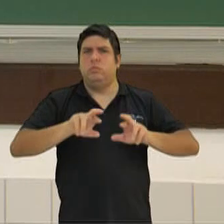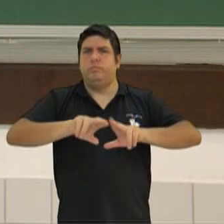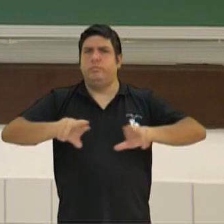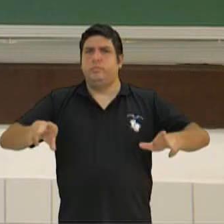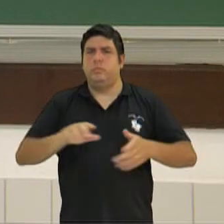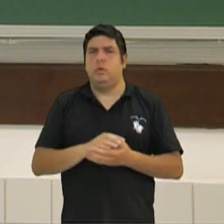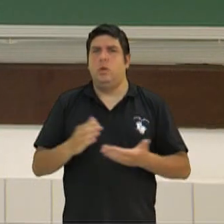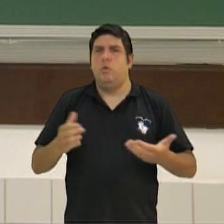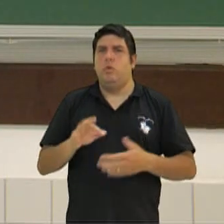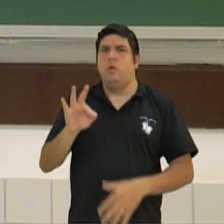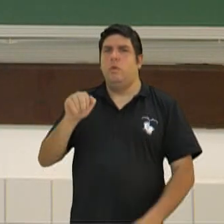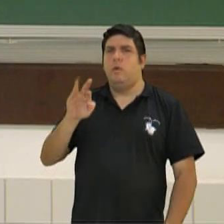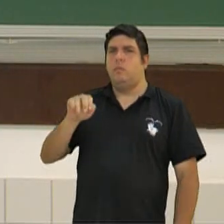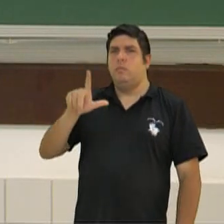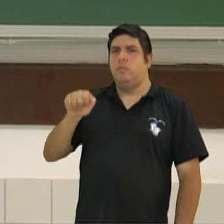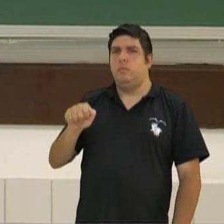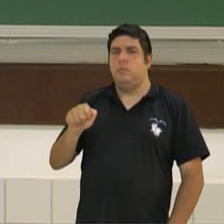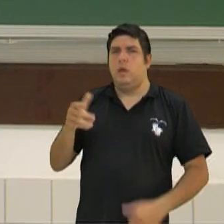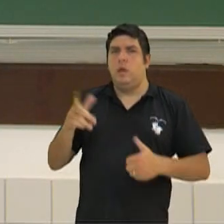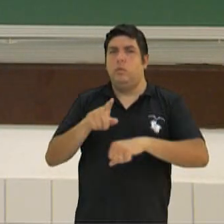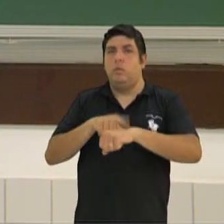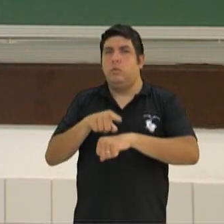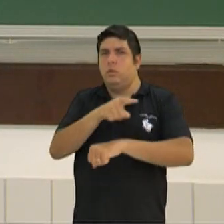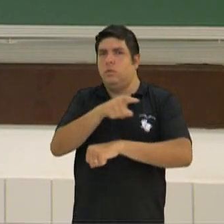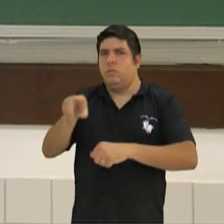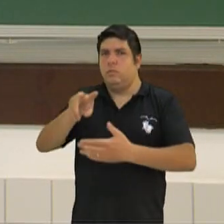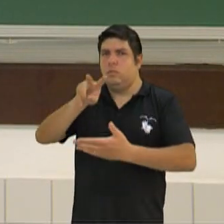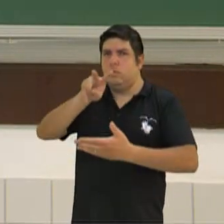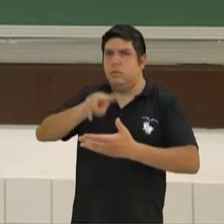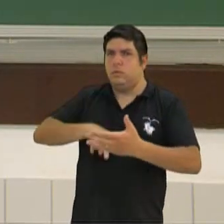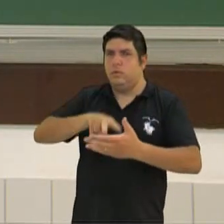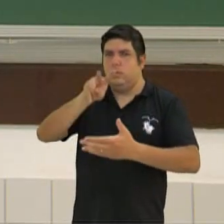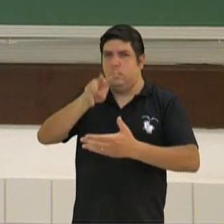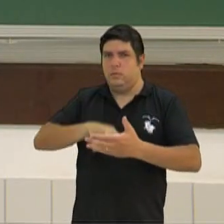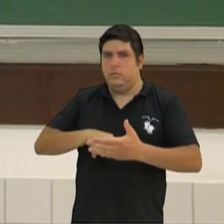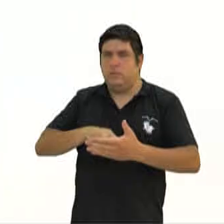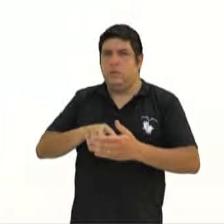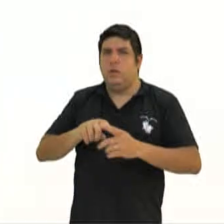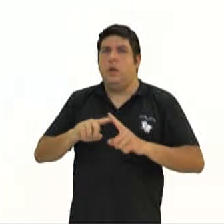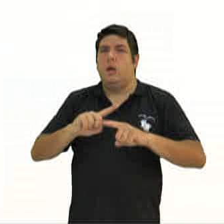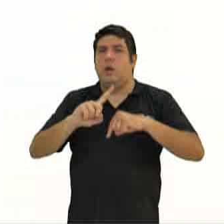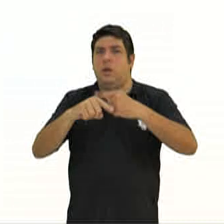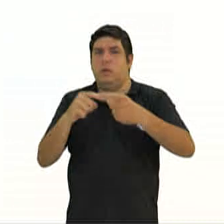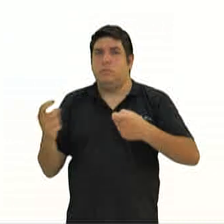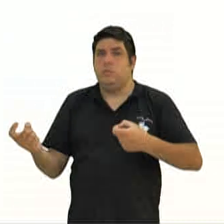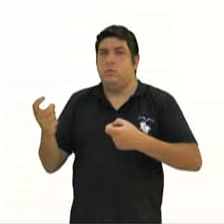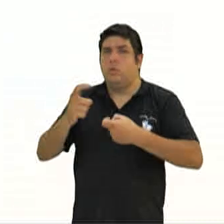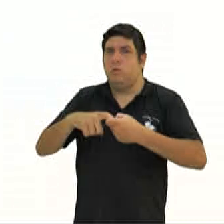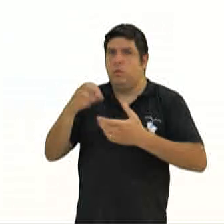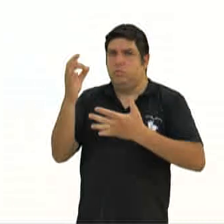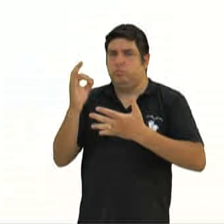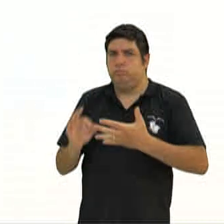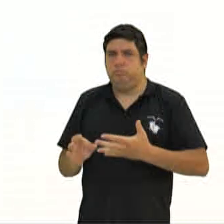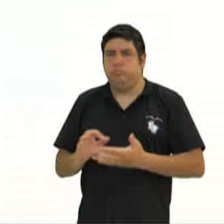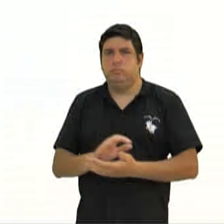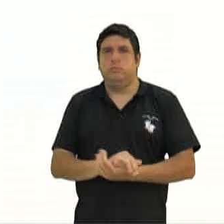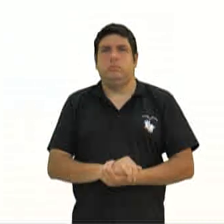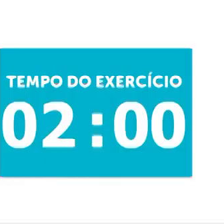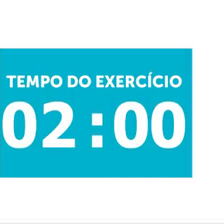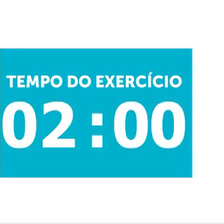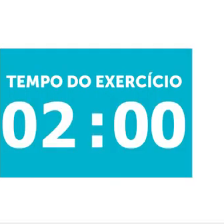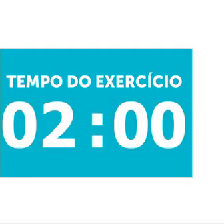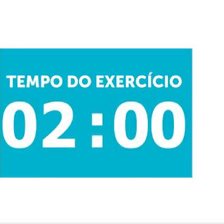temos uma fábula, tá ok? Então eu vou dar um tempinho para que vocês façam uma leitura desse texto, daí eu já venho com a questão. Bora lá!